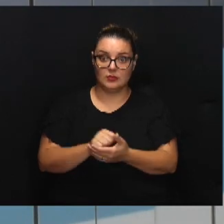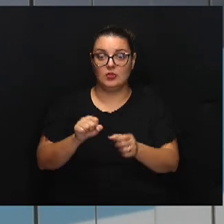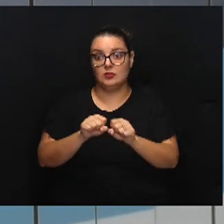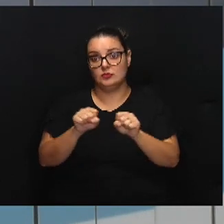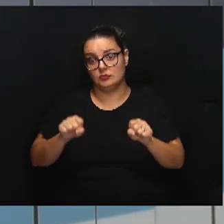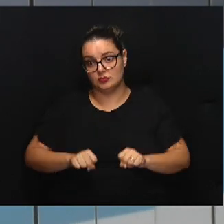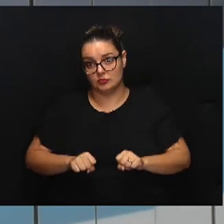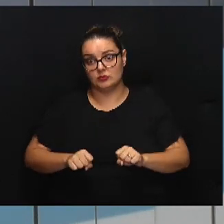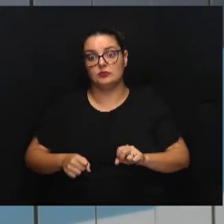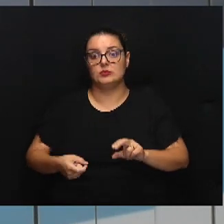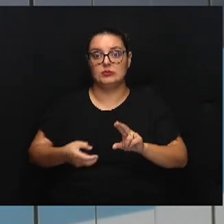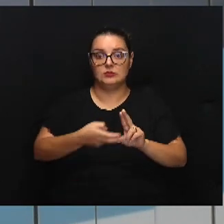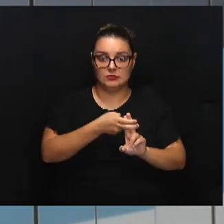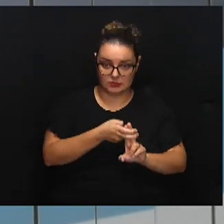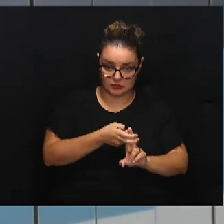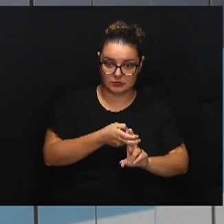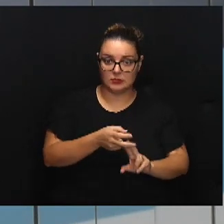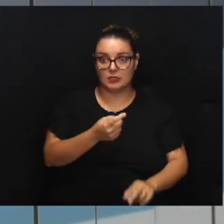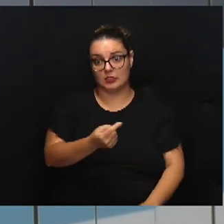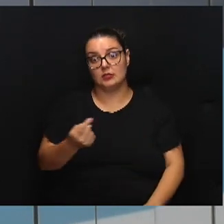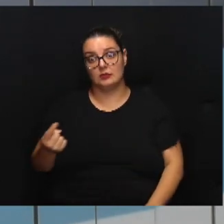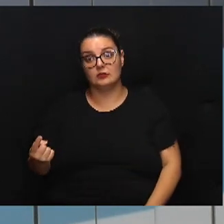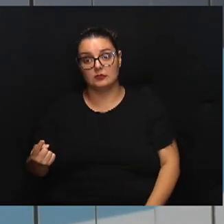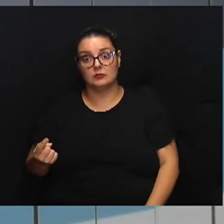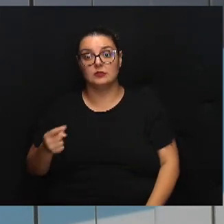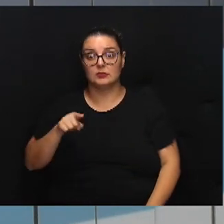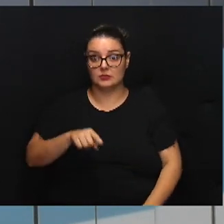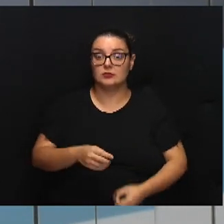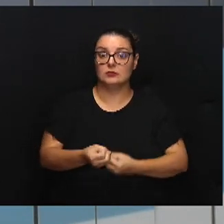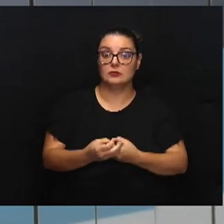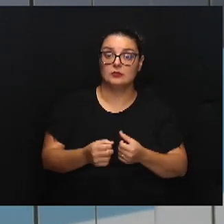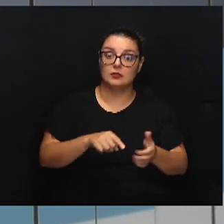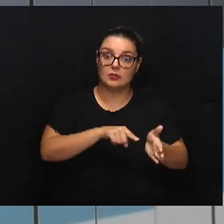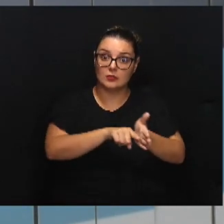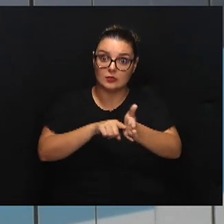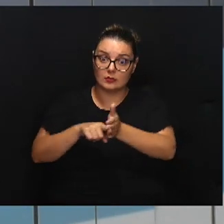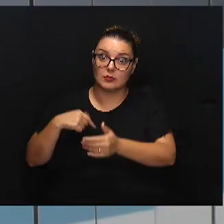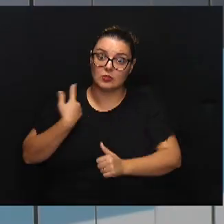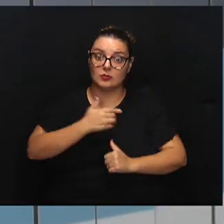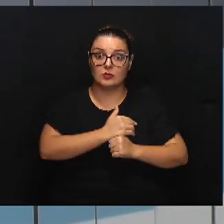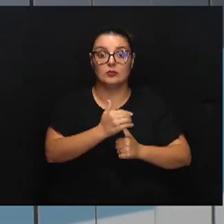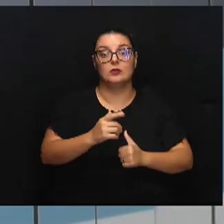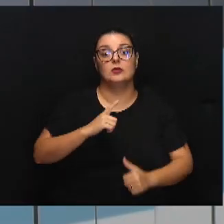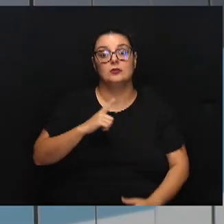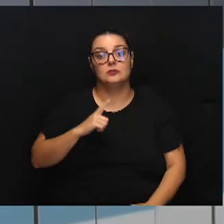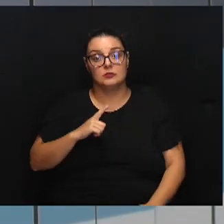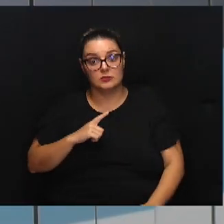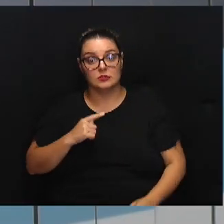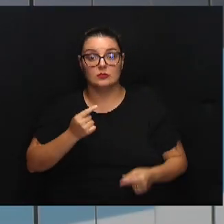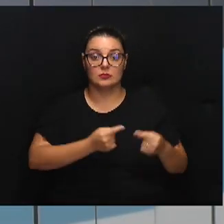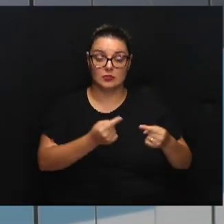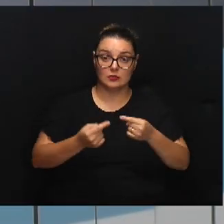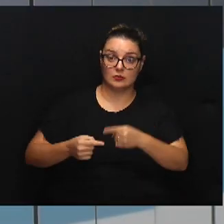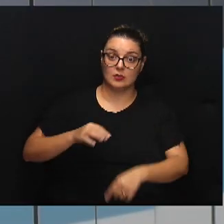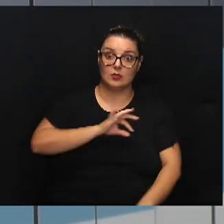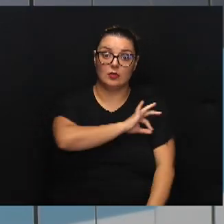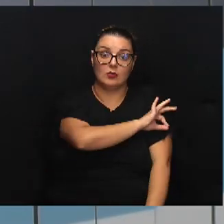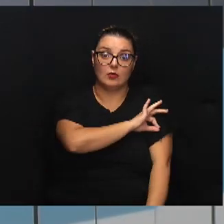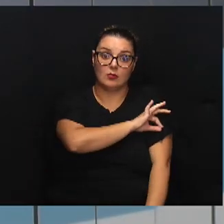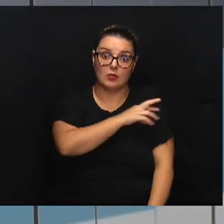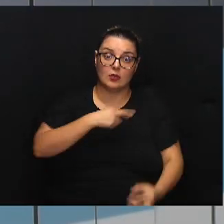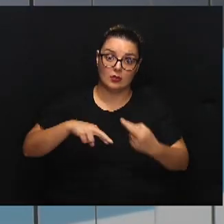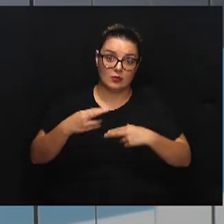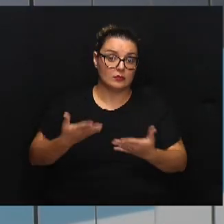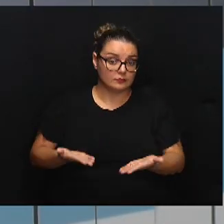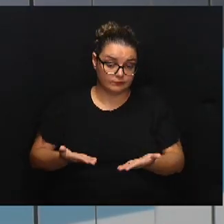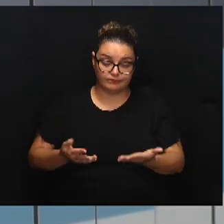de Saúde, cada usuário cadastrado no Sistema Único de Saúde. Esse foi um dado que nós levantamos pelo nosso mandato, nós temos feito um debate com a Prefeitura sobre essa questão, e